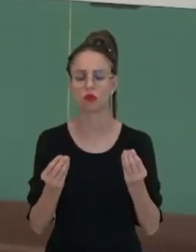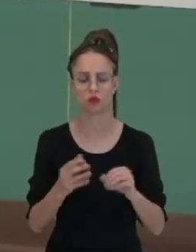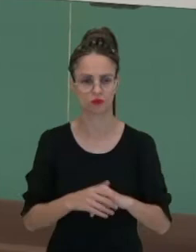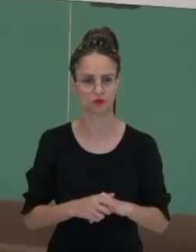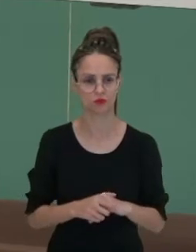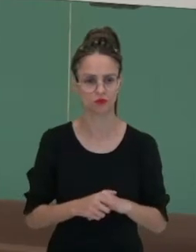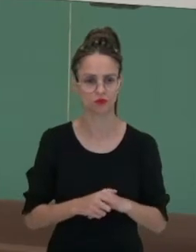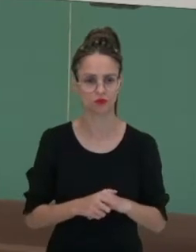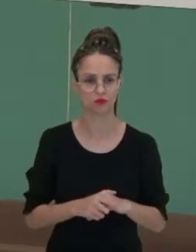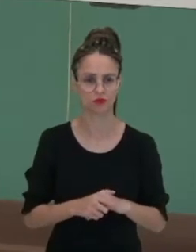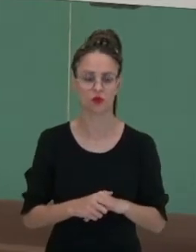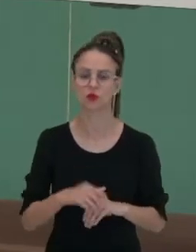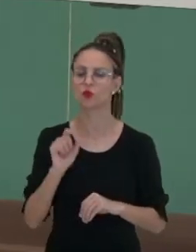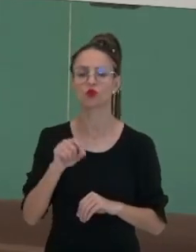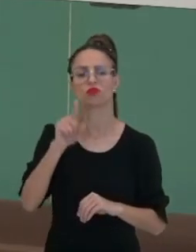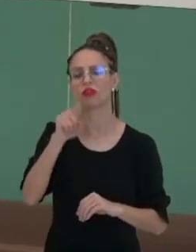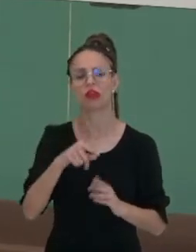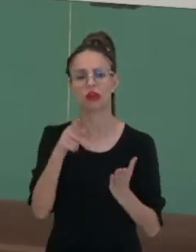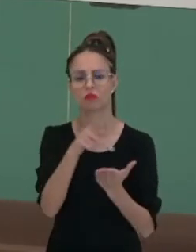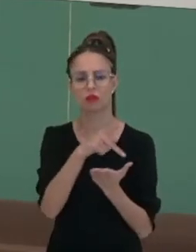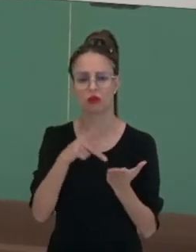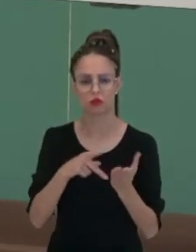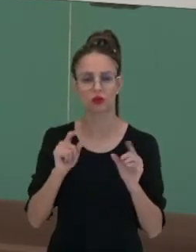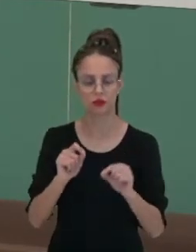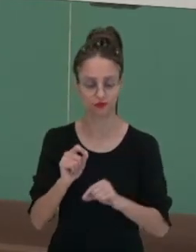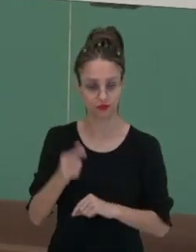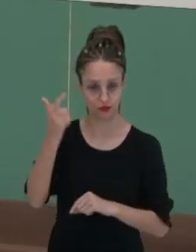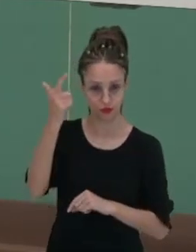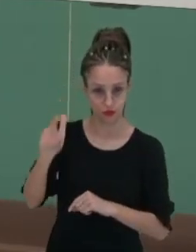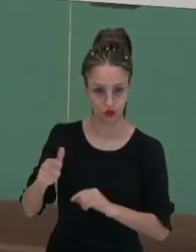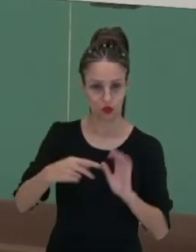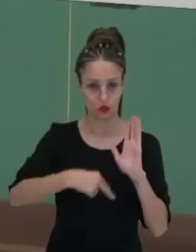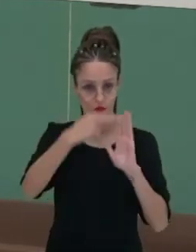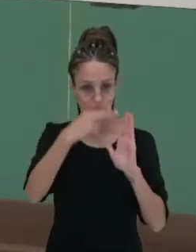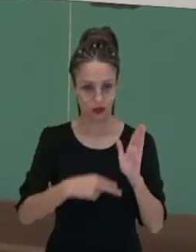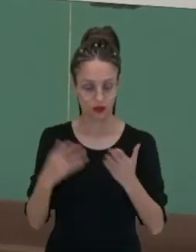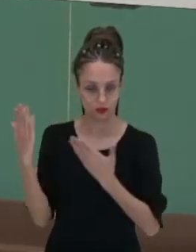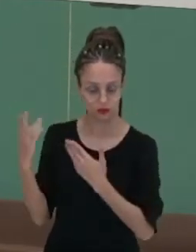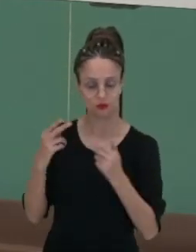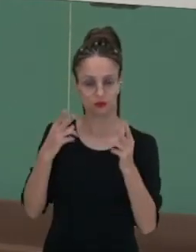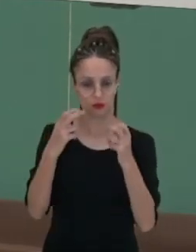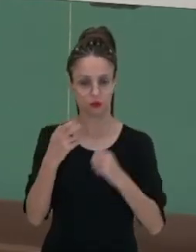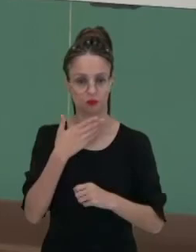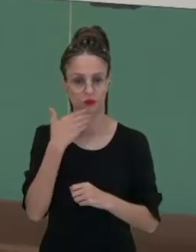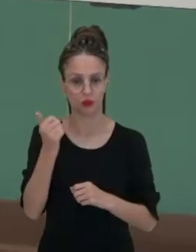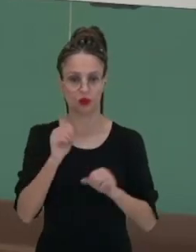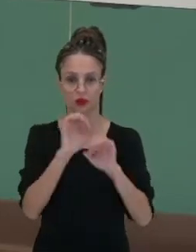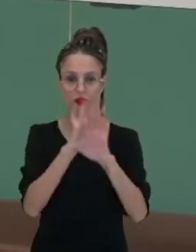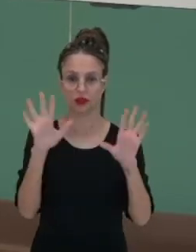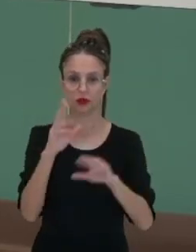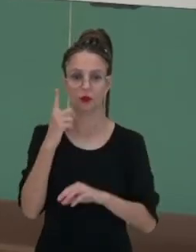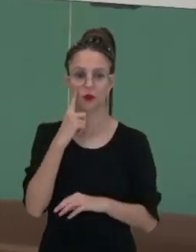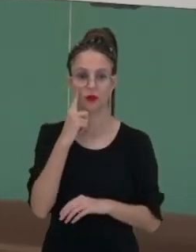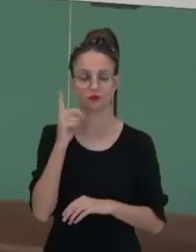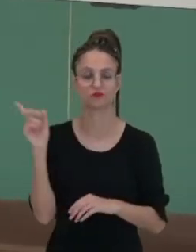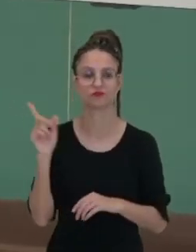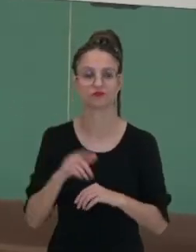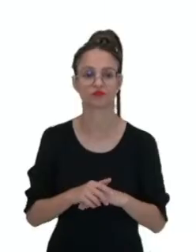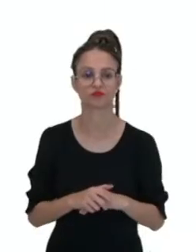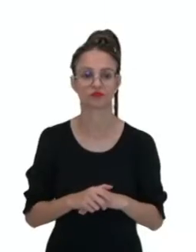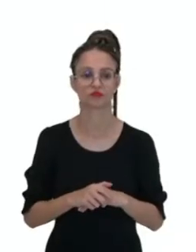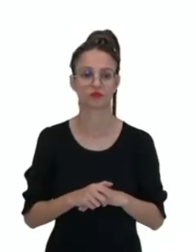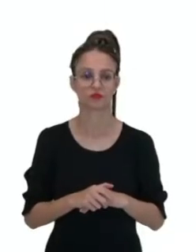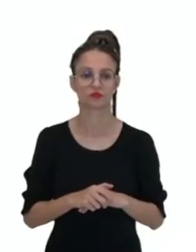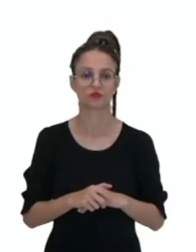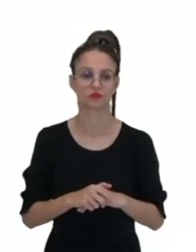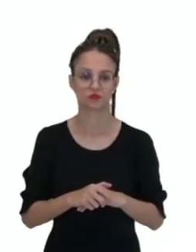isso? E o que seriam esses poemas? Relendo o poema, para poder perceber melhor, olha o que nós vamos concluir. Então, o